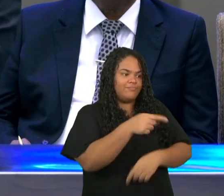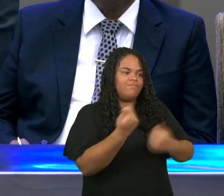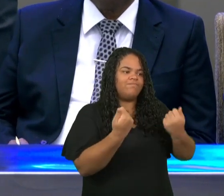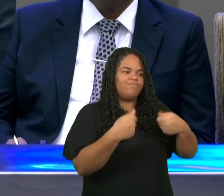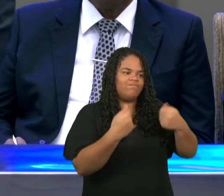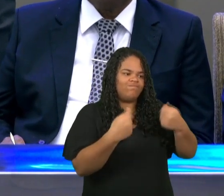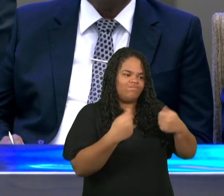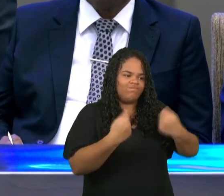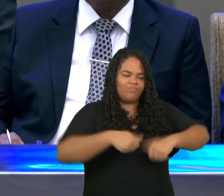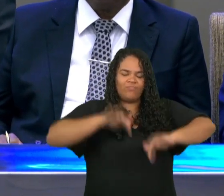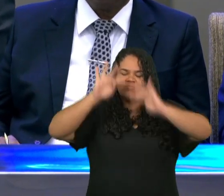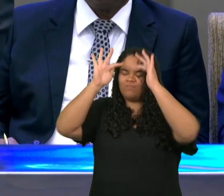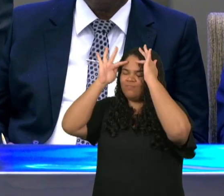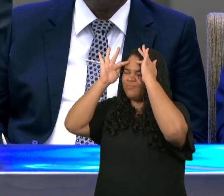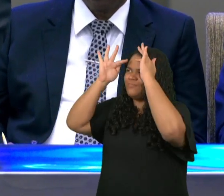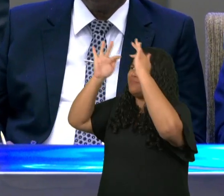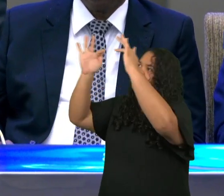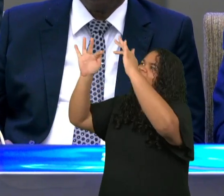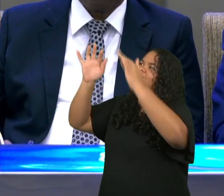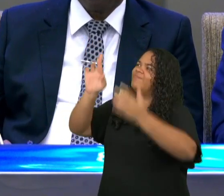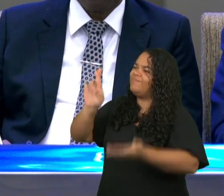seja fiel,